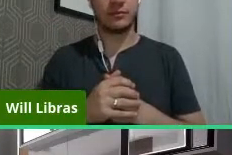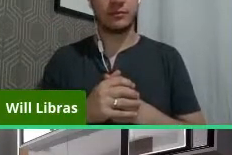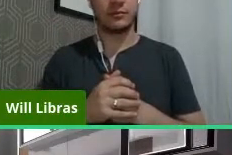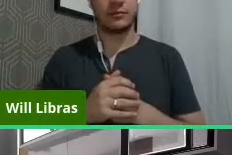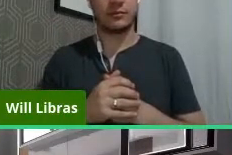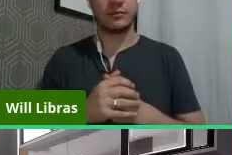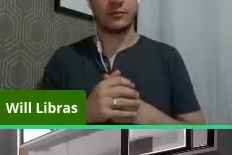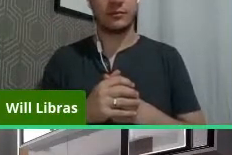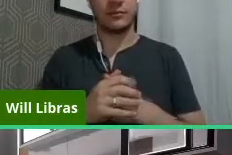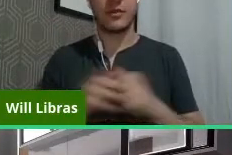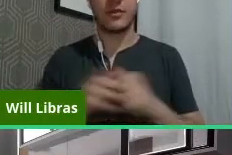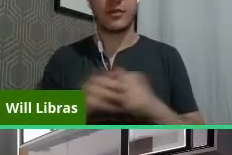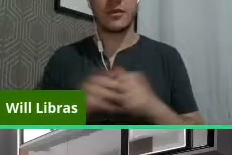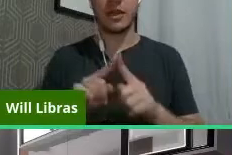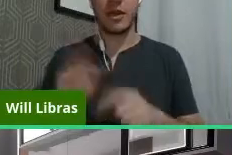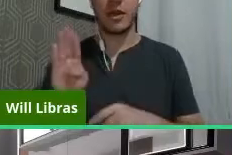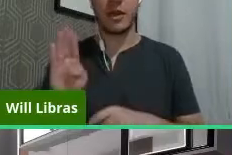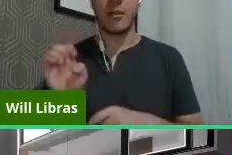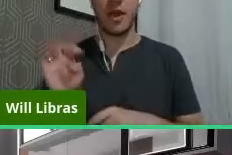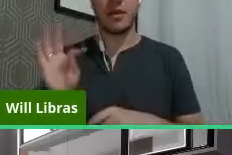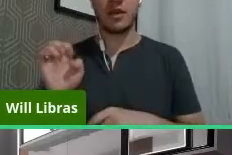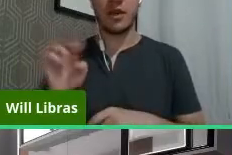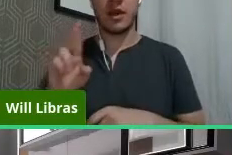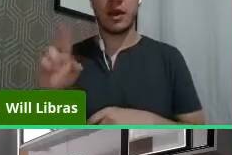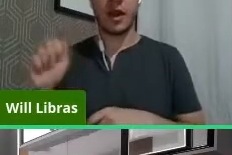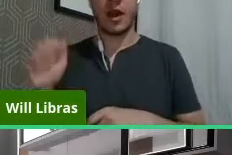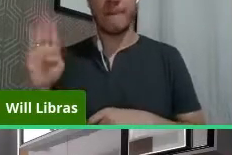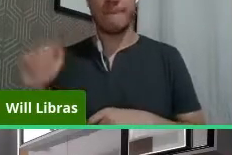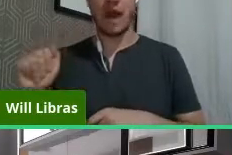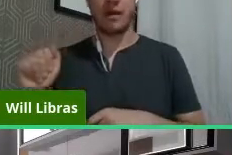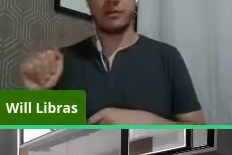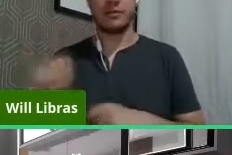e a beterraba em um